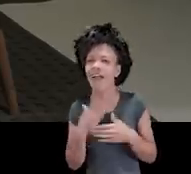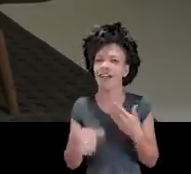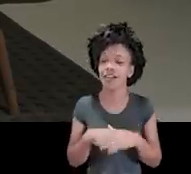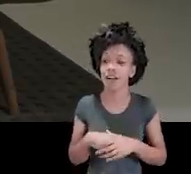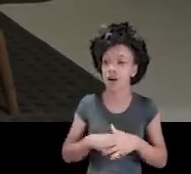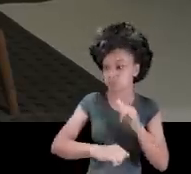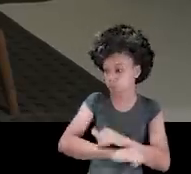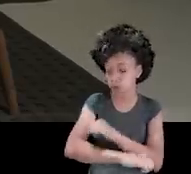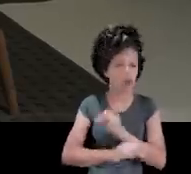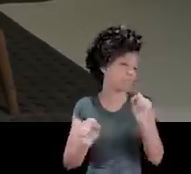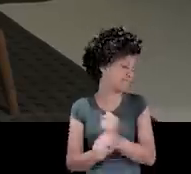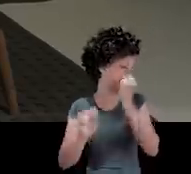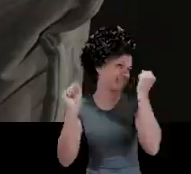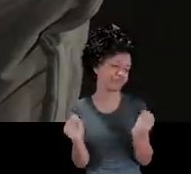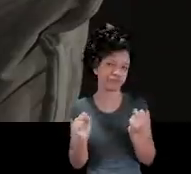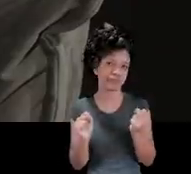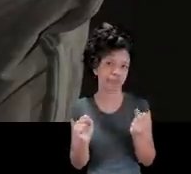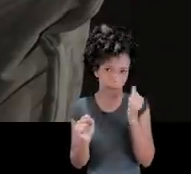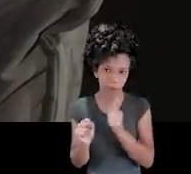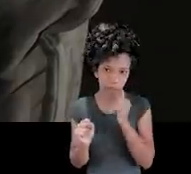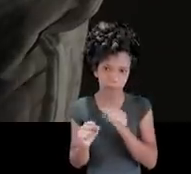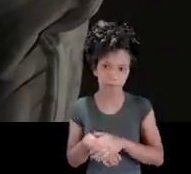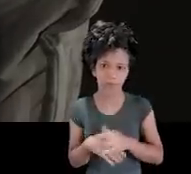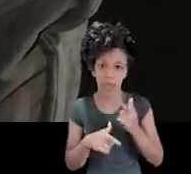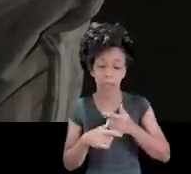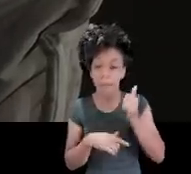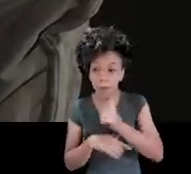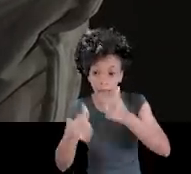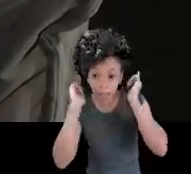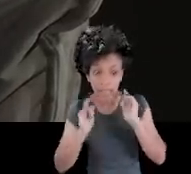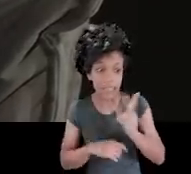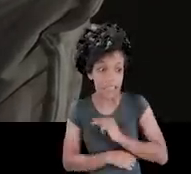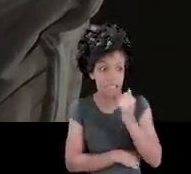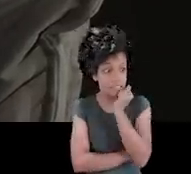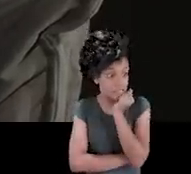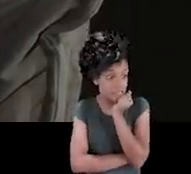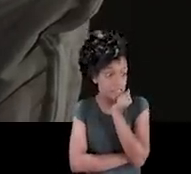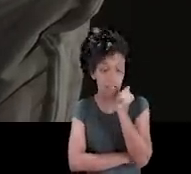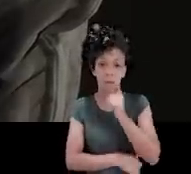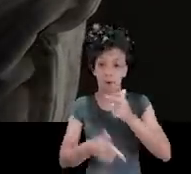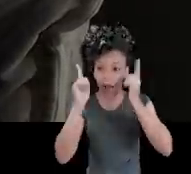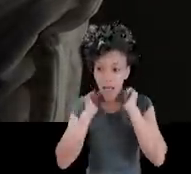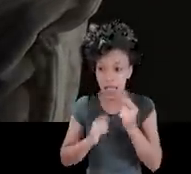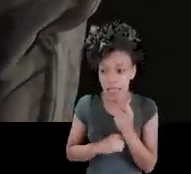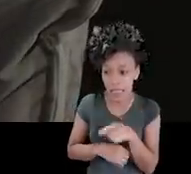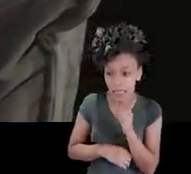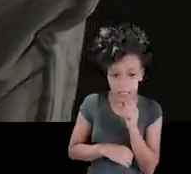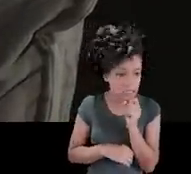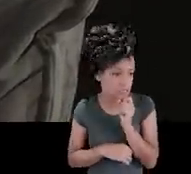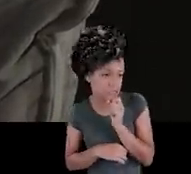Gorda, absurdo. Dá cagada. Chegar na careca, mulher careca, que eu falo, careca é um bagulho nosso. Chegar a mulher careca, tem um probleminha aqui e